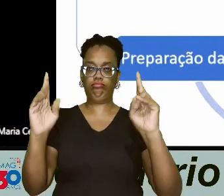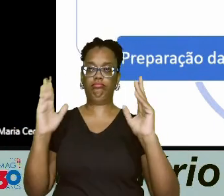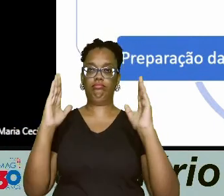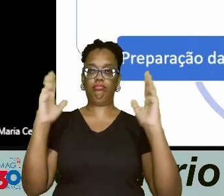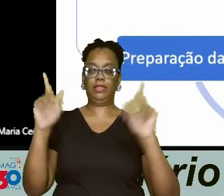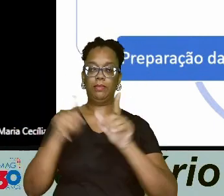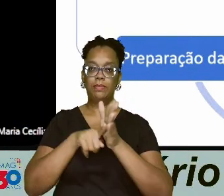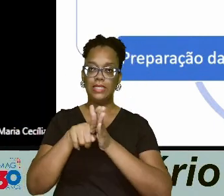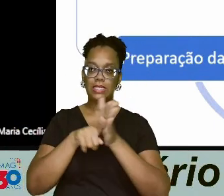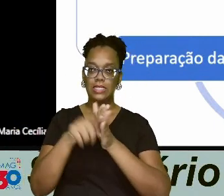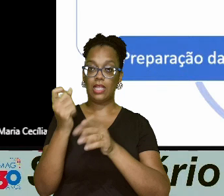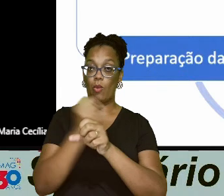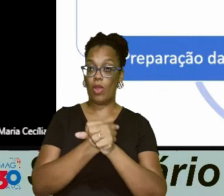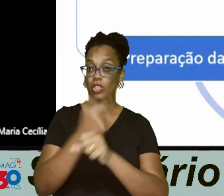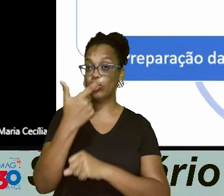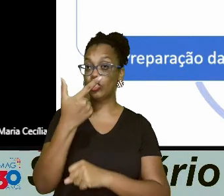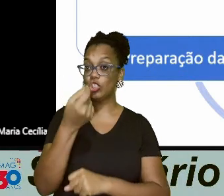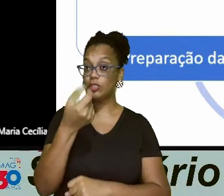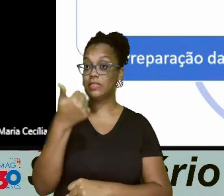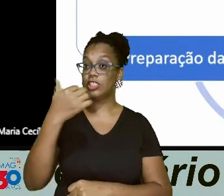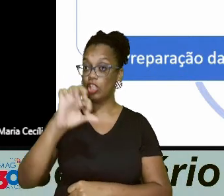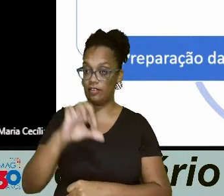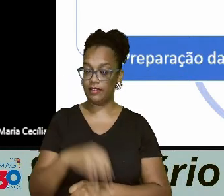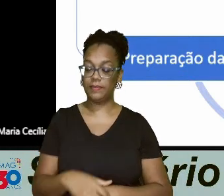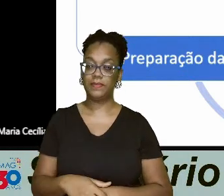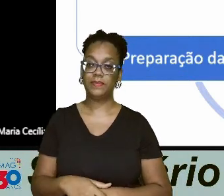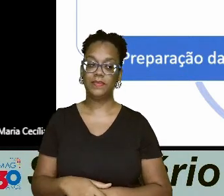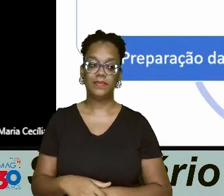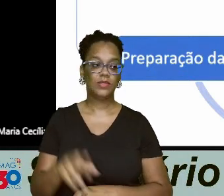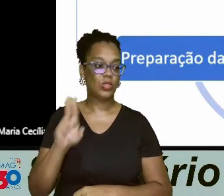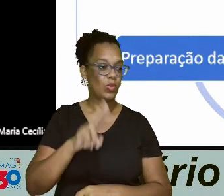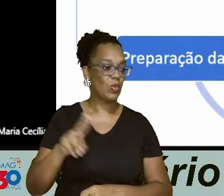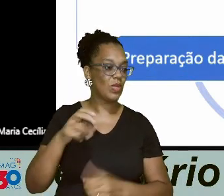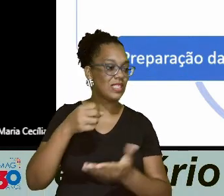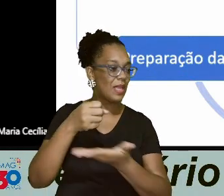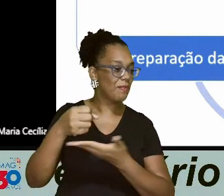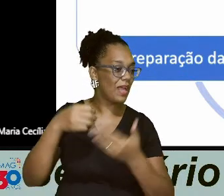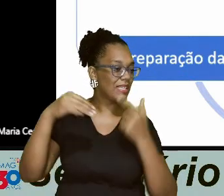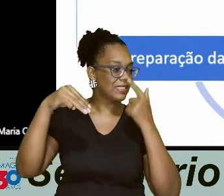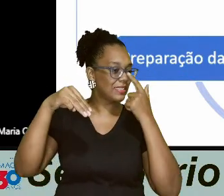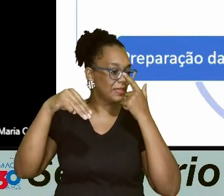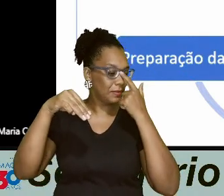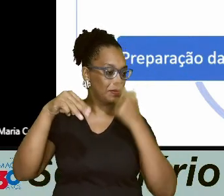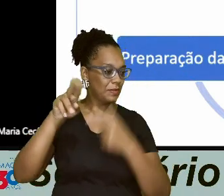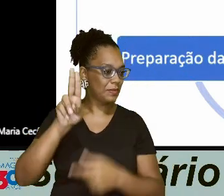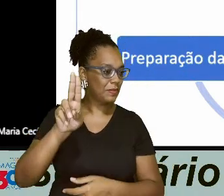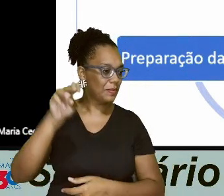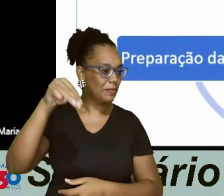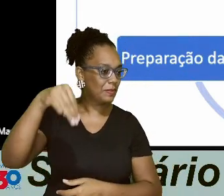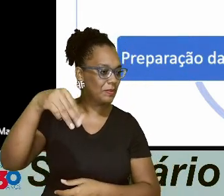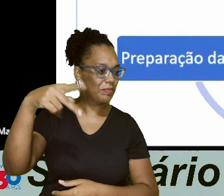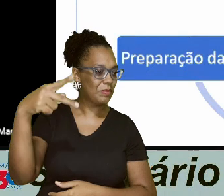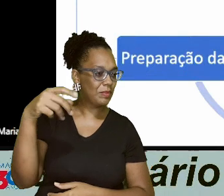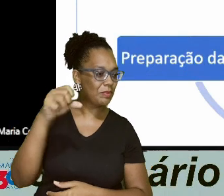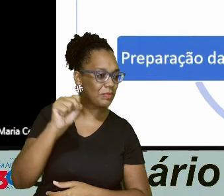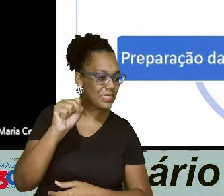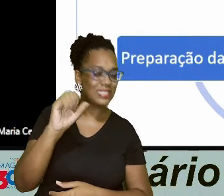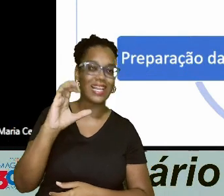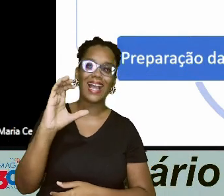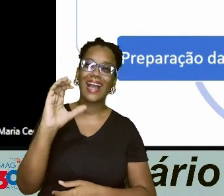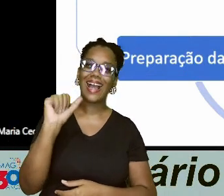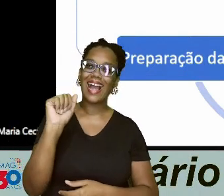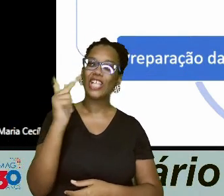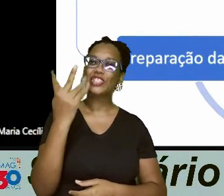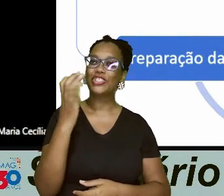2019, usando a base, o MAMPS Cachê, que eu não conhecia, mais um fruto dessa interação entre a academia